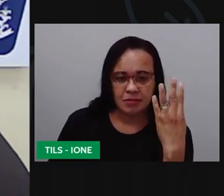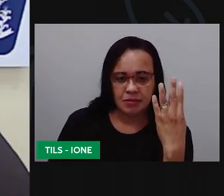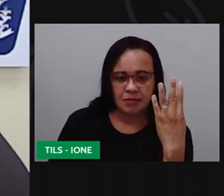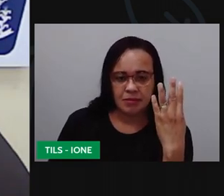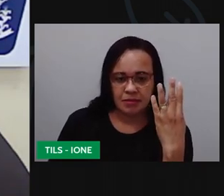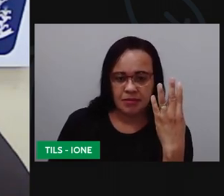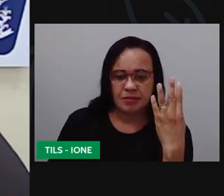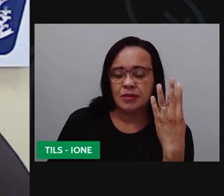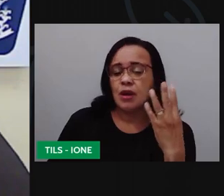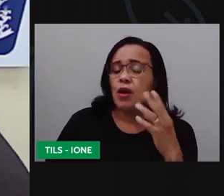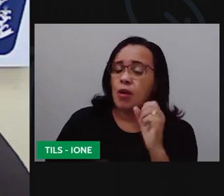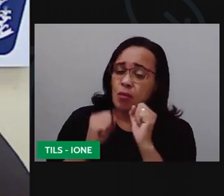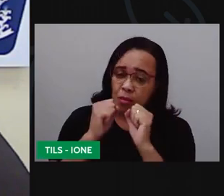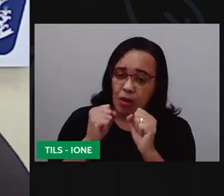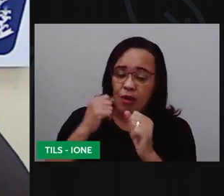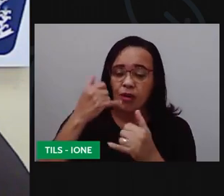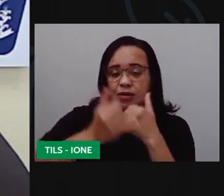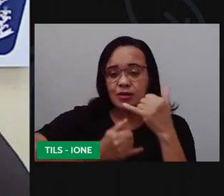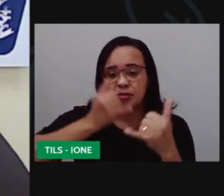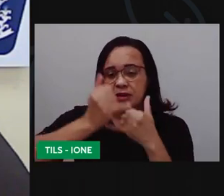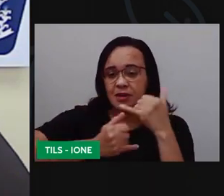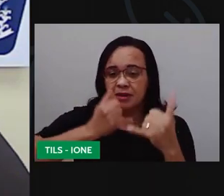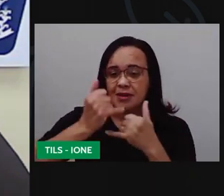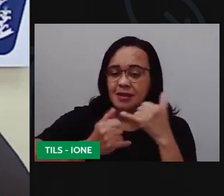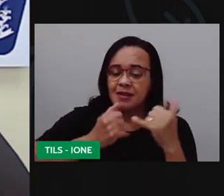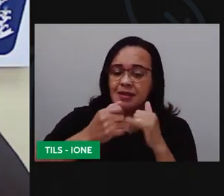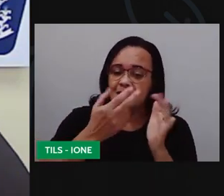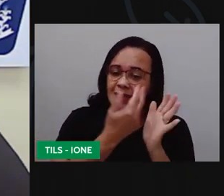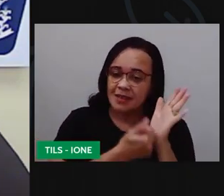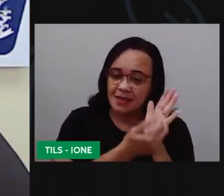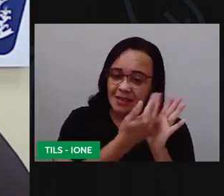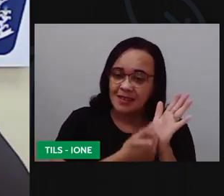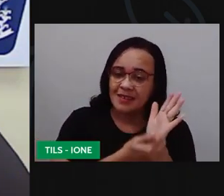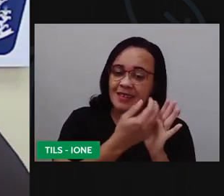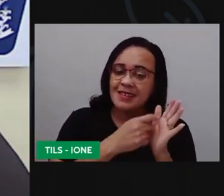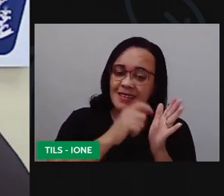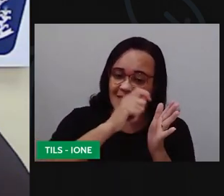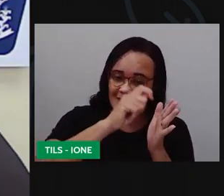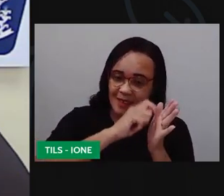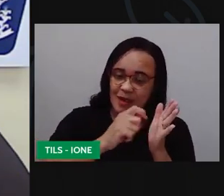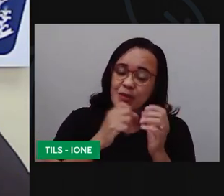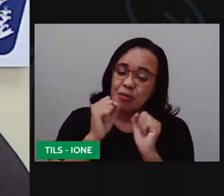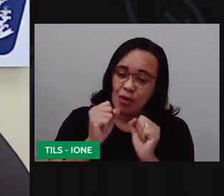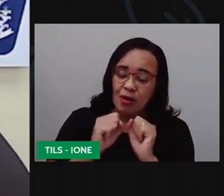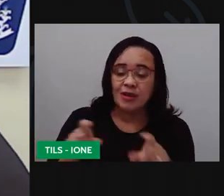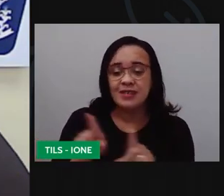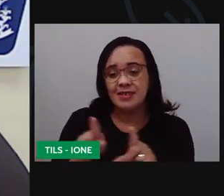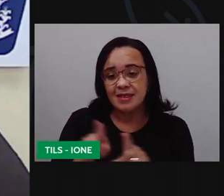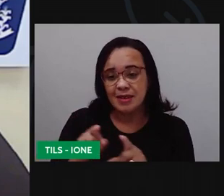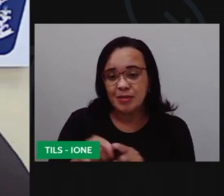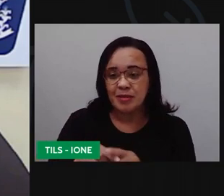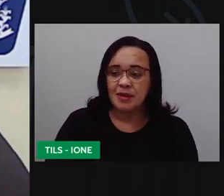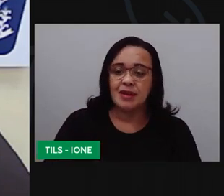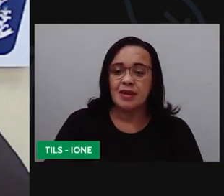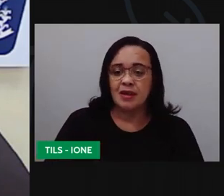Inclusive, você pode brincar aí, né? Depois fazer uns desenhozinhos no seu material e brincar de jogo da memória.